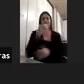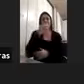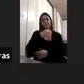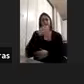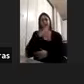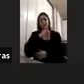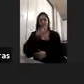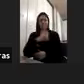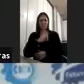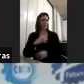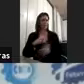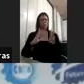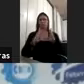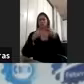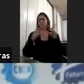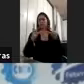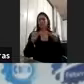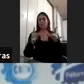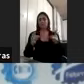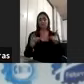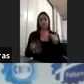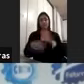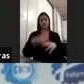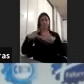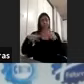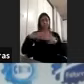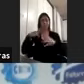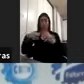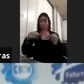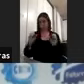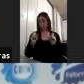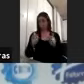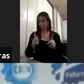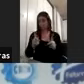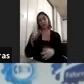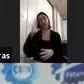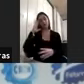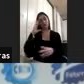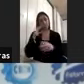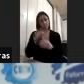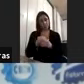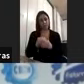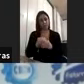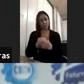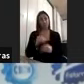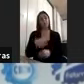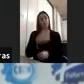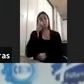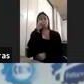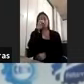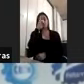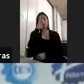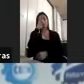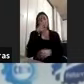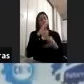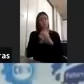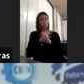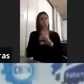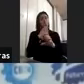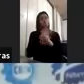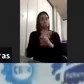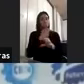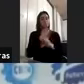correria desse ano. Sim. Entendi. Ou seja, né, há uma dificuldade e quanto mais se